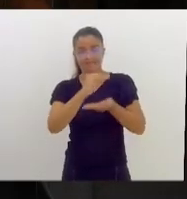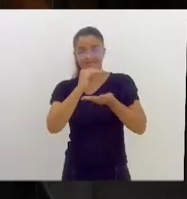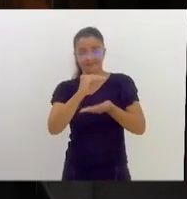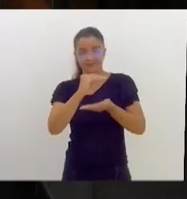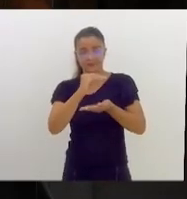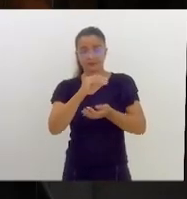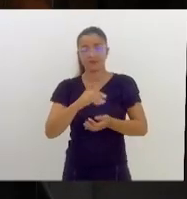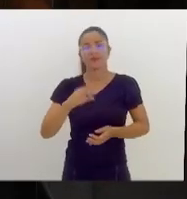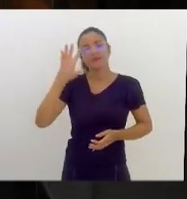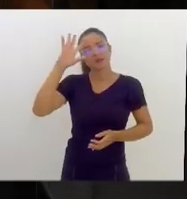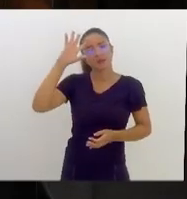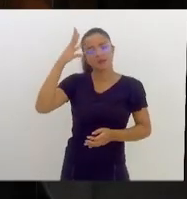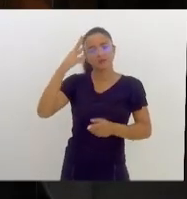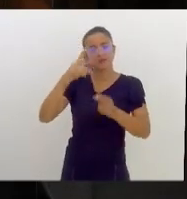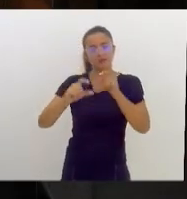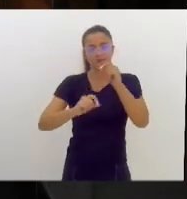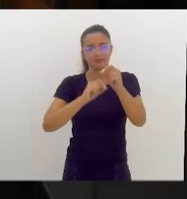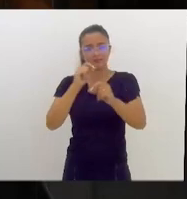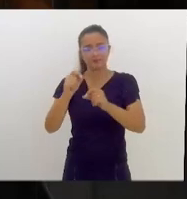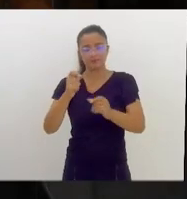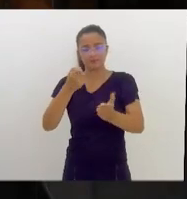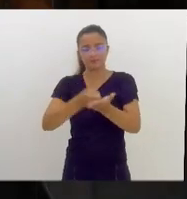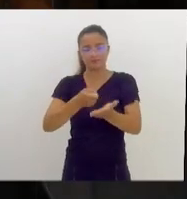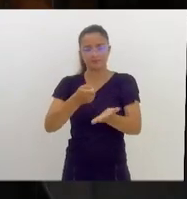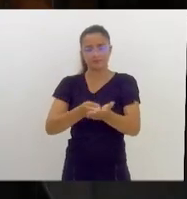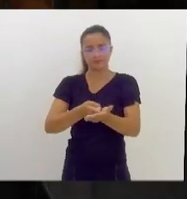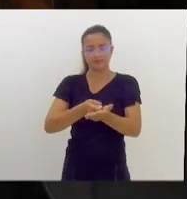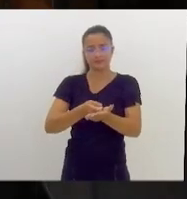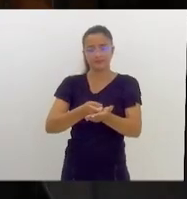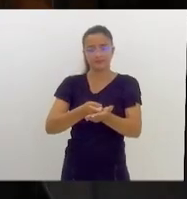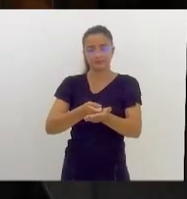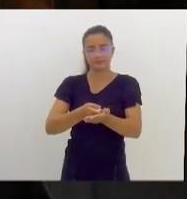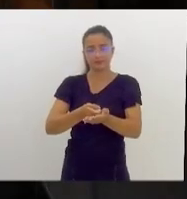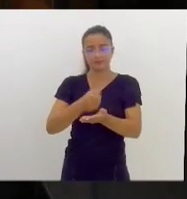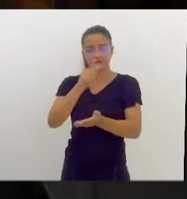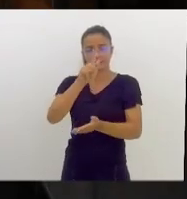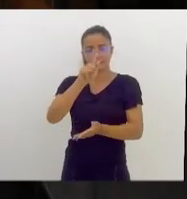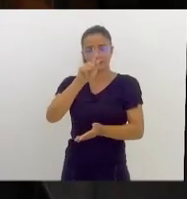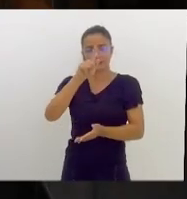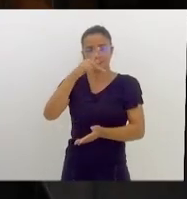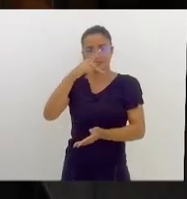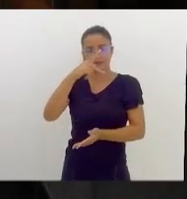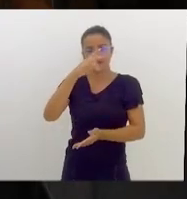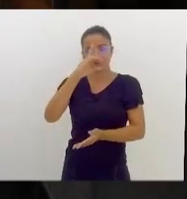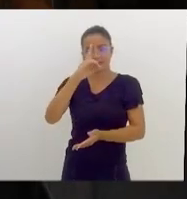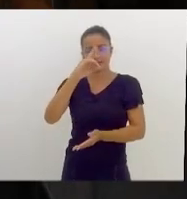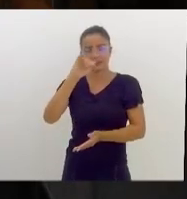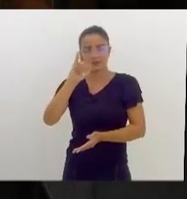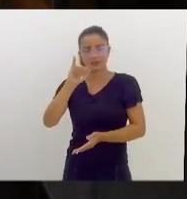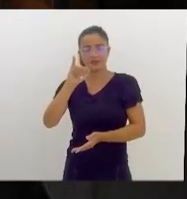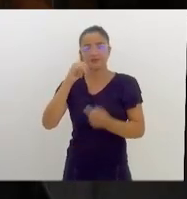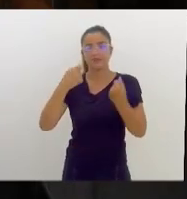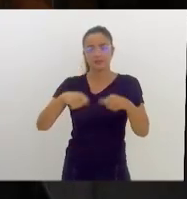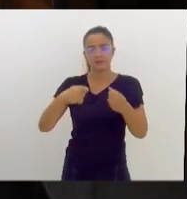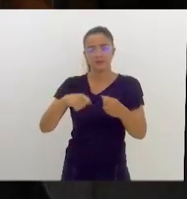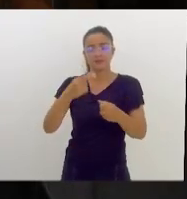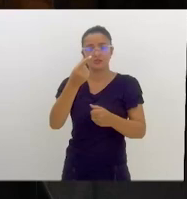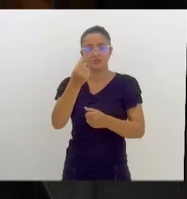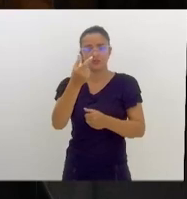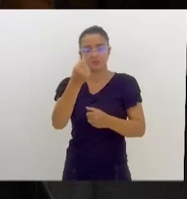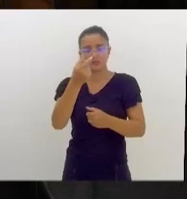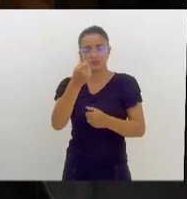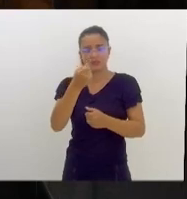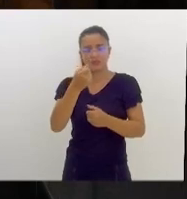a correção monetária pelo IGPDI, que é um índice privado feito